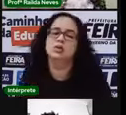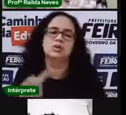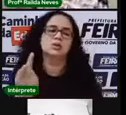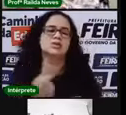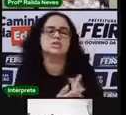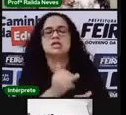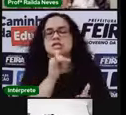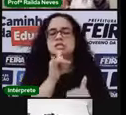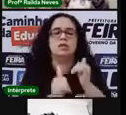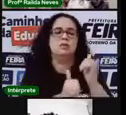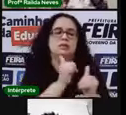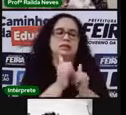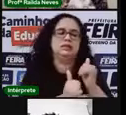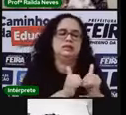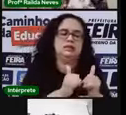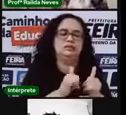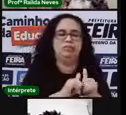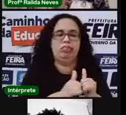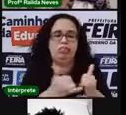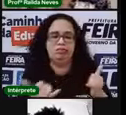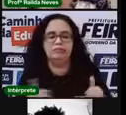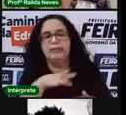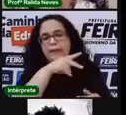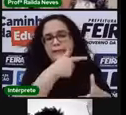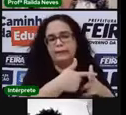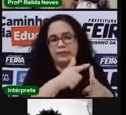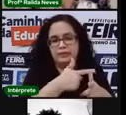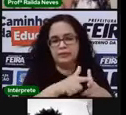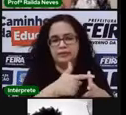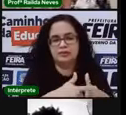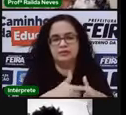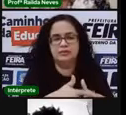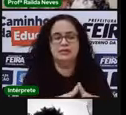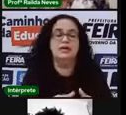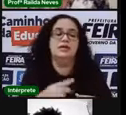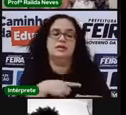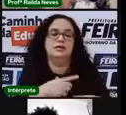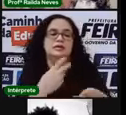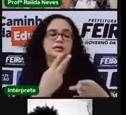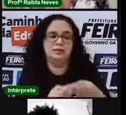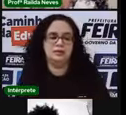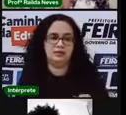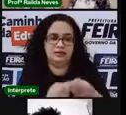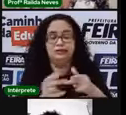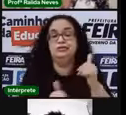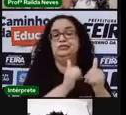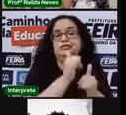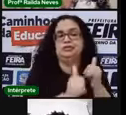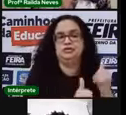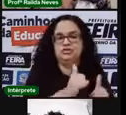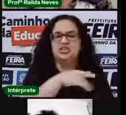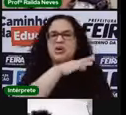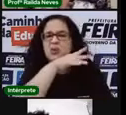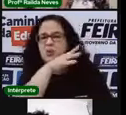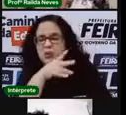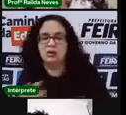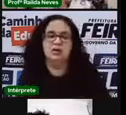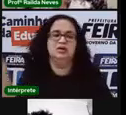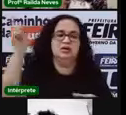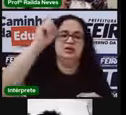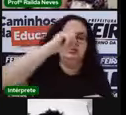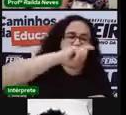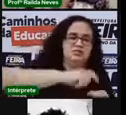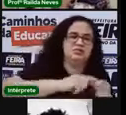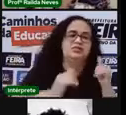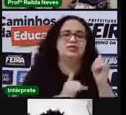não é? Todos nós devemos ter, nesse tempo, paciência, porque internet cai, internet volta, internet